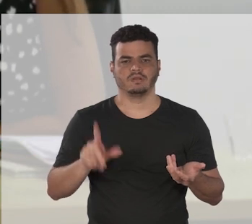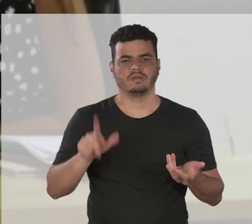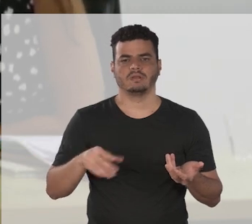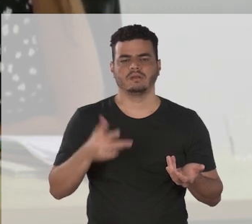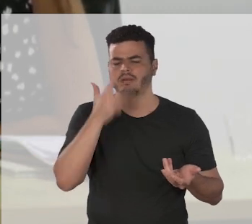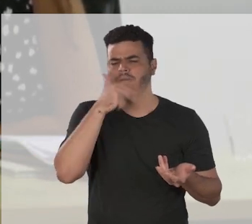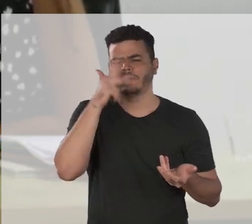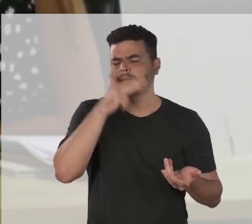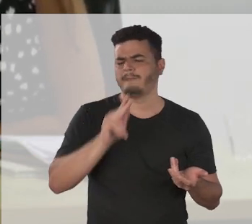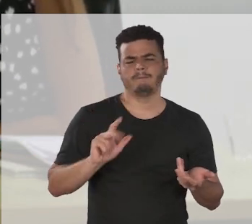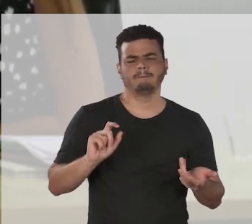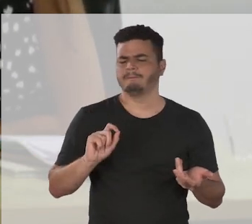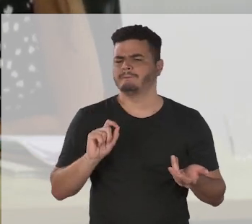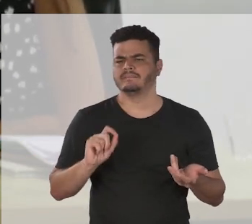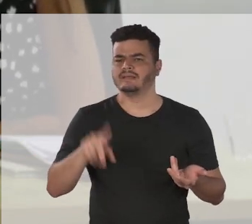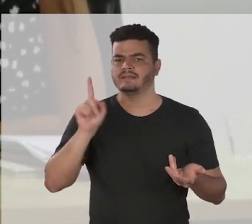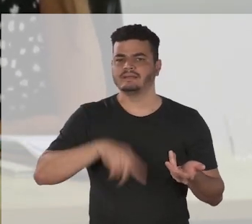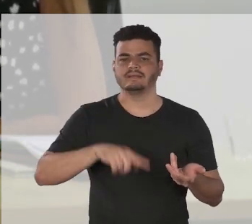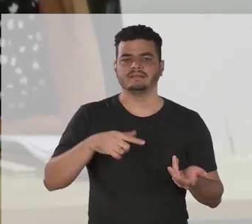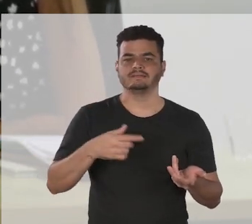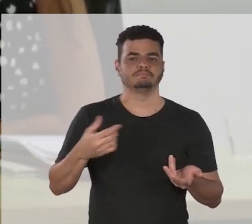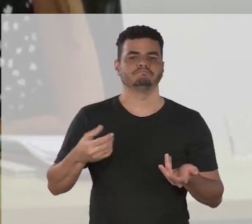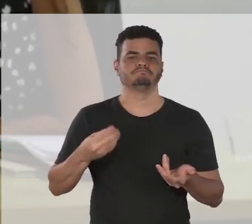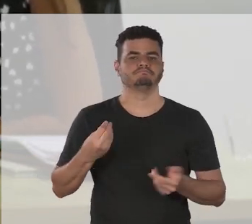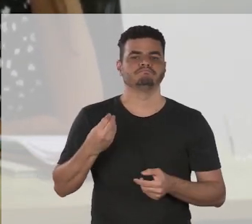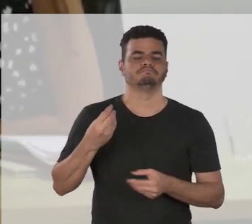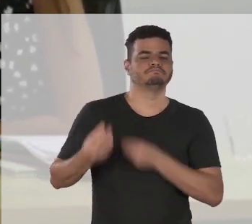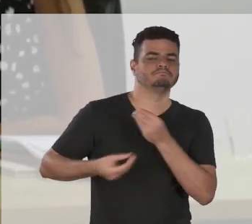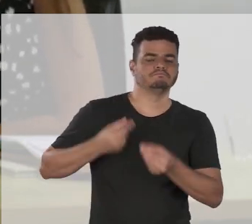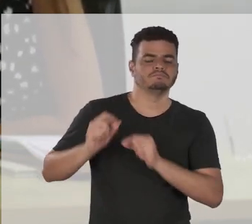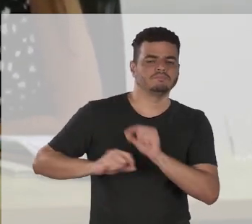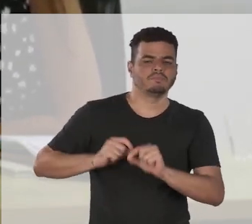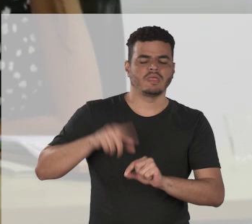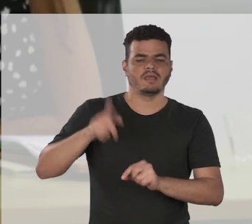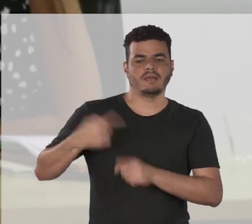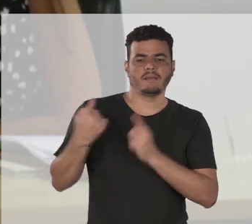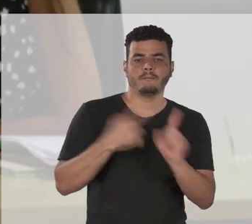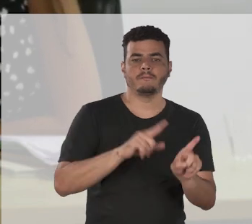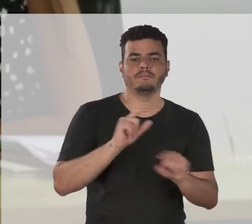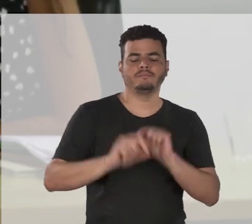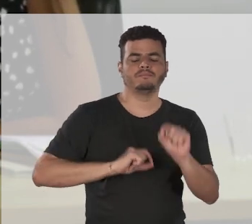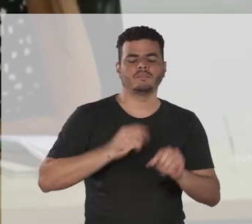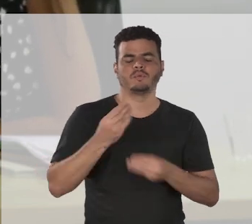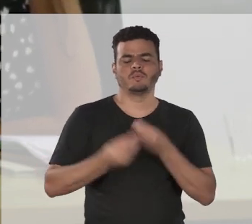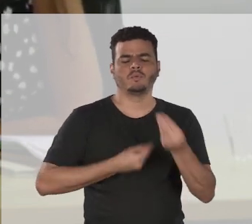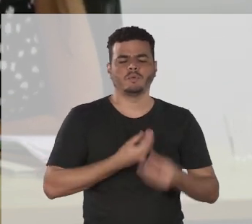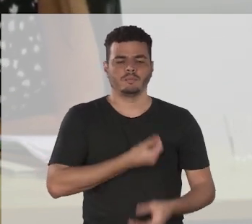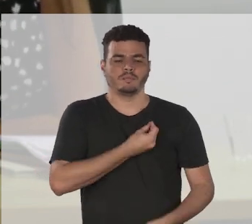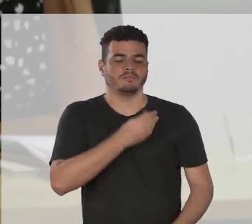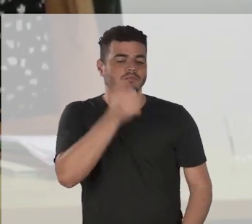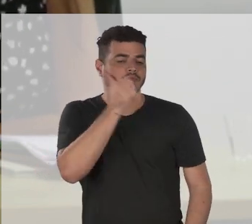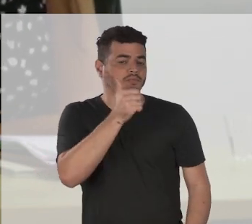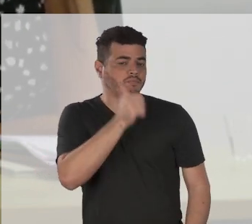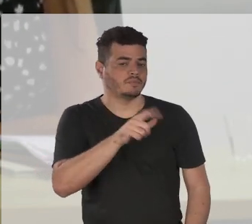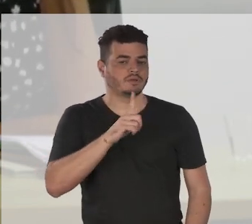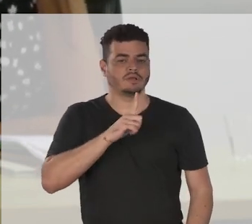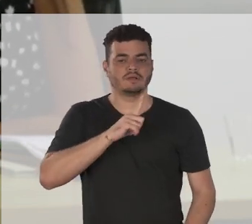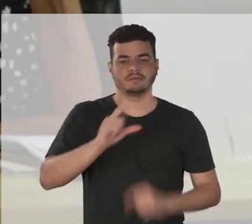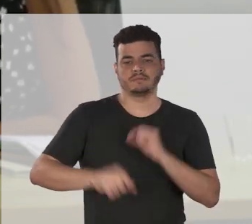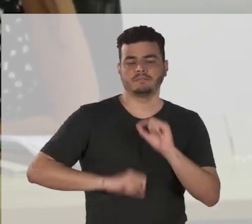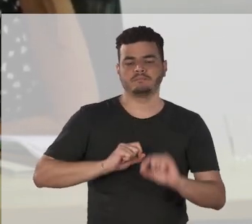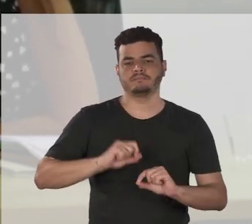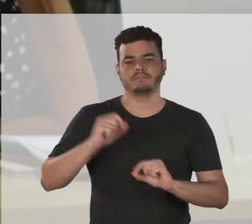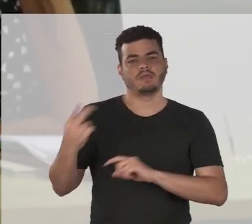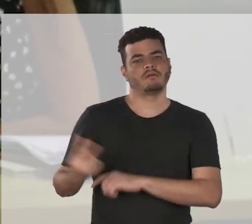vejamos, é como se tratam de refletir ou abordar a vida de mulheres com valores